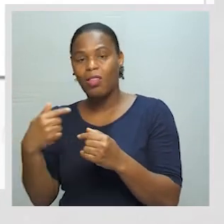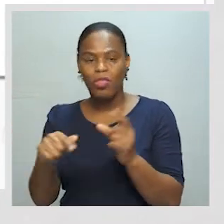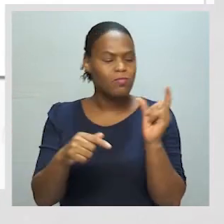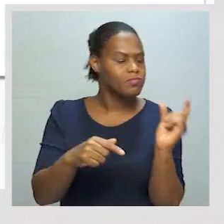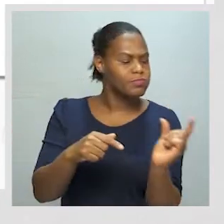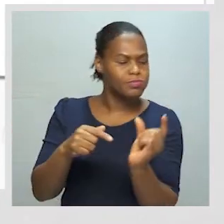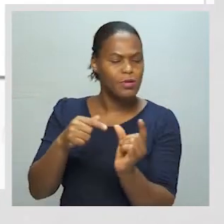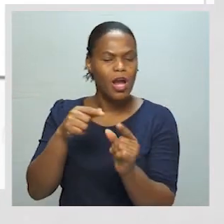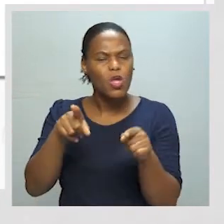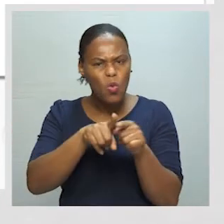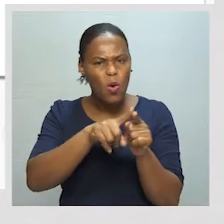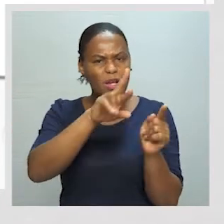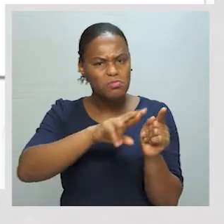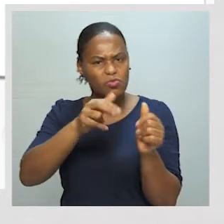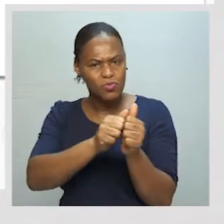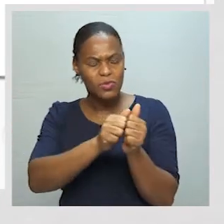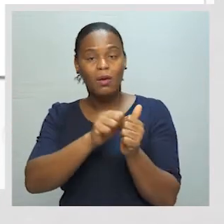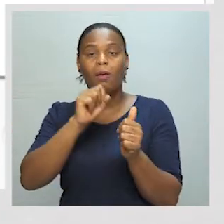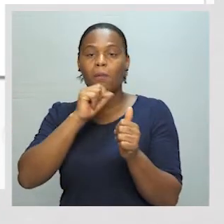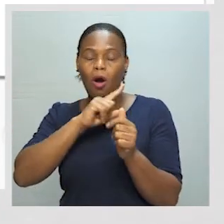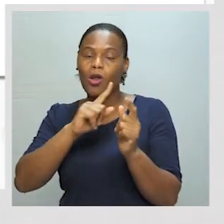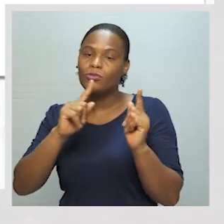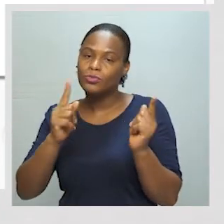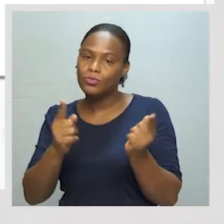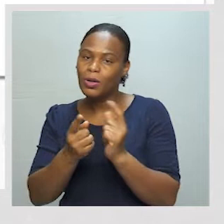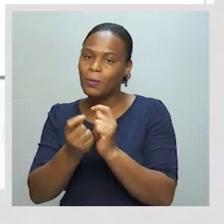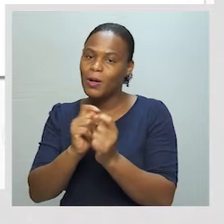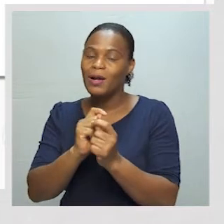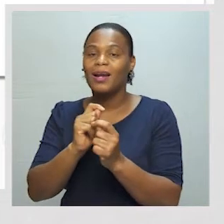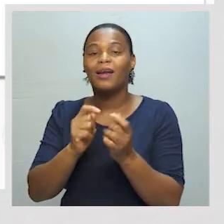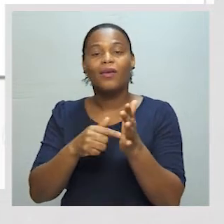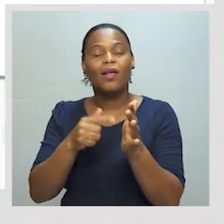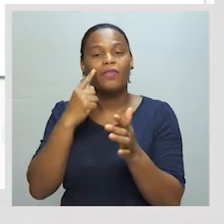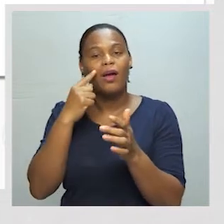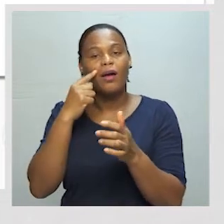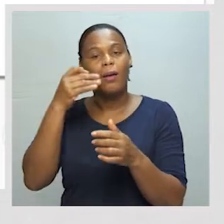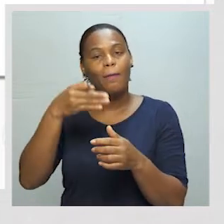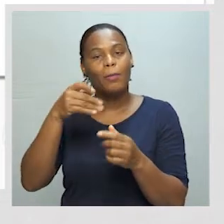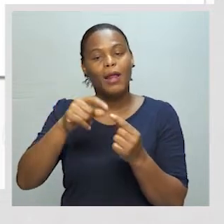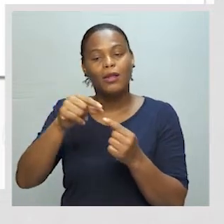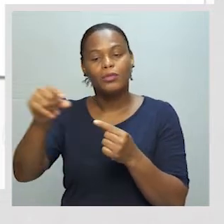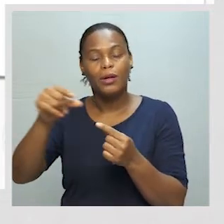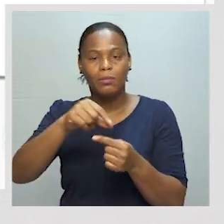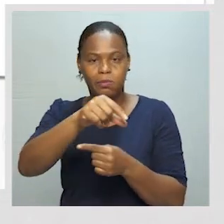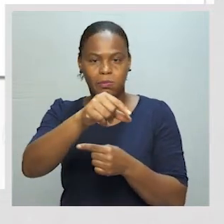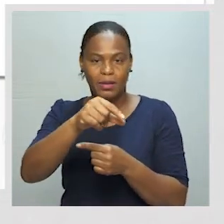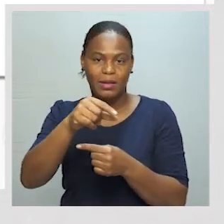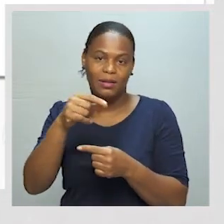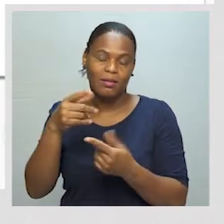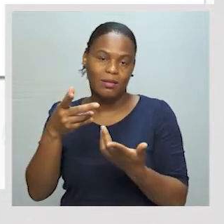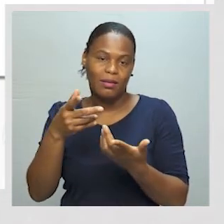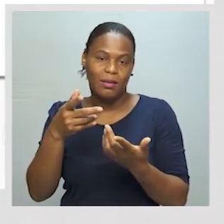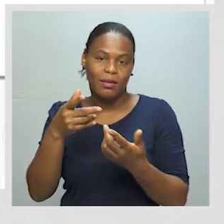podemos reduzir esses termos recorrendo à propriedade distributiva da multiplicação